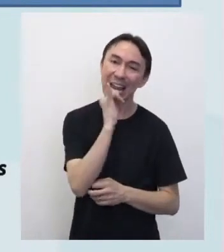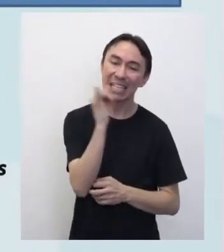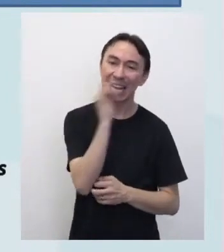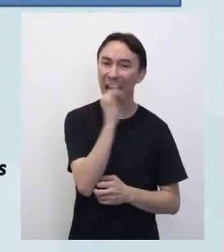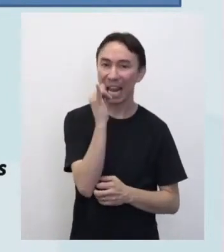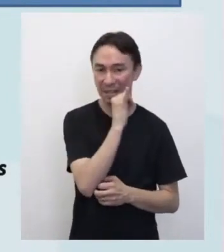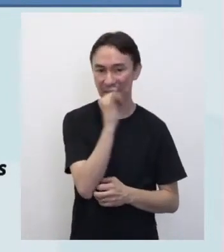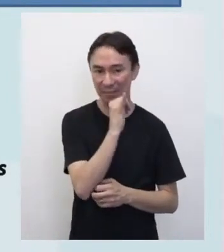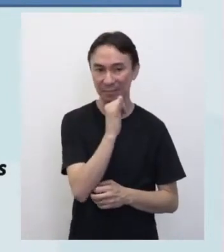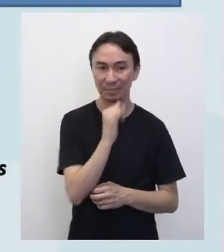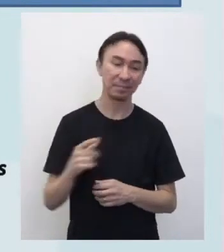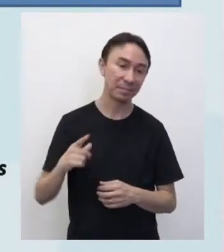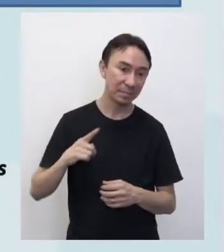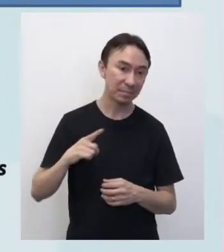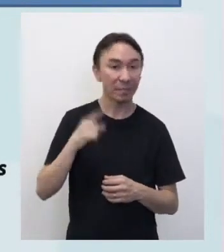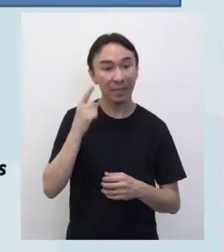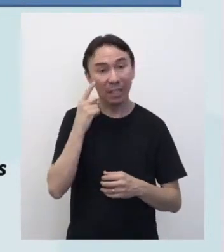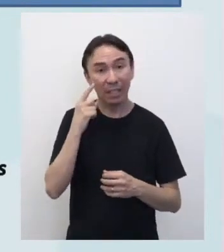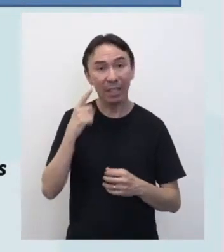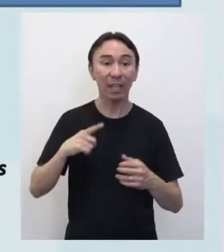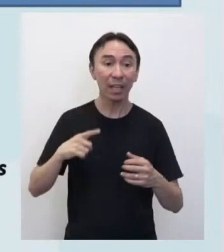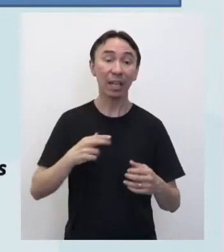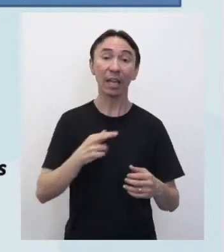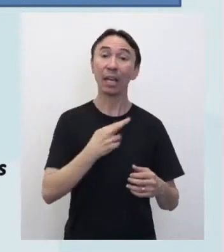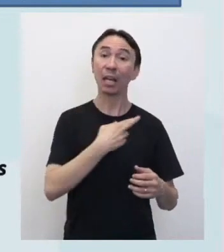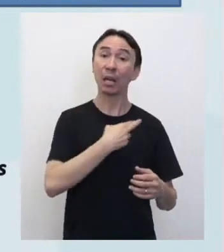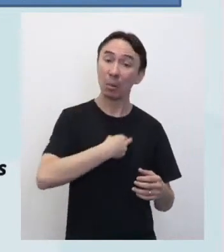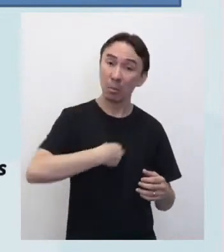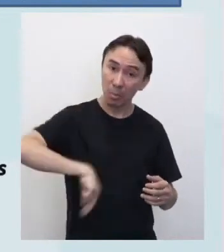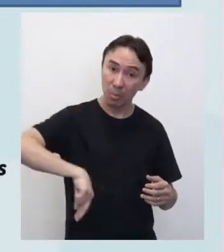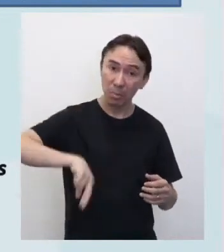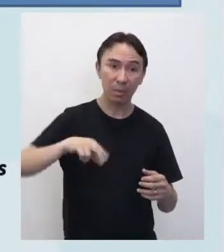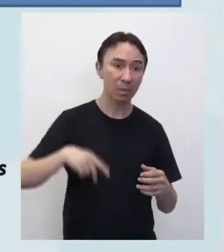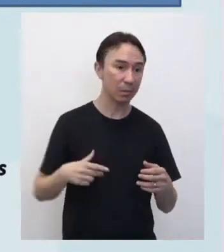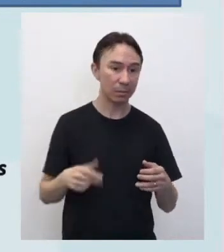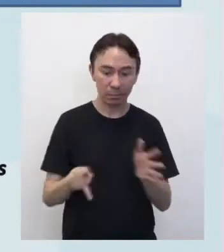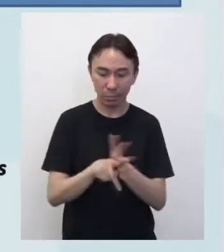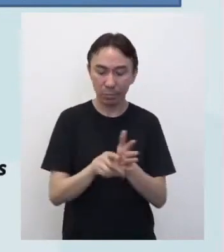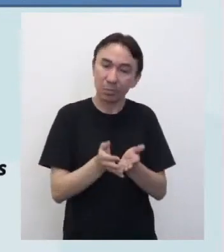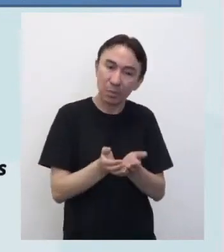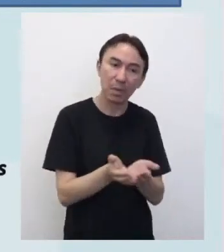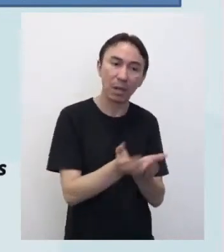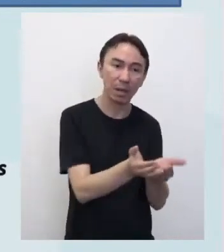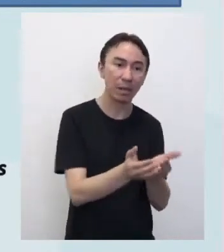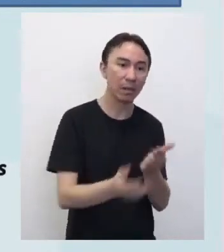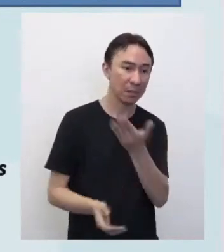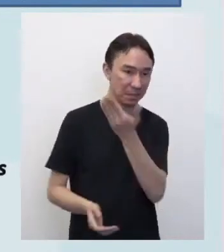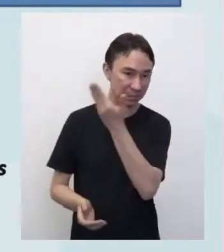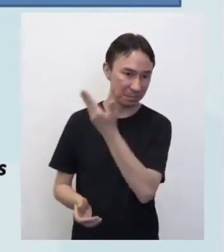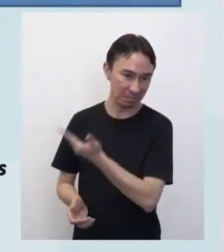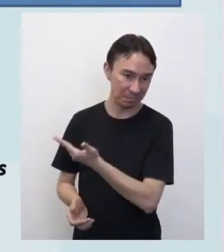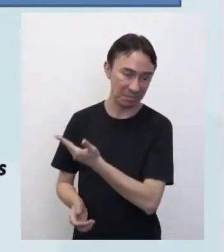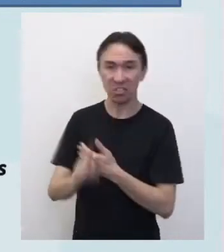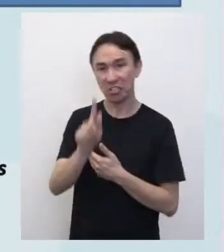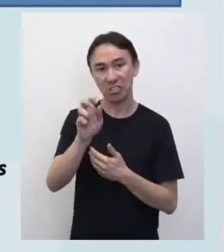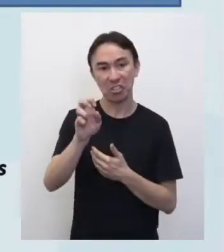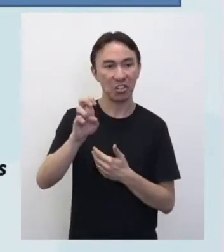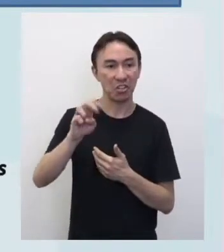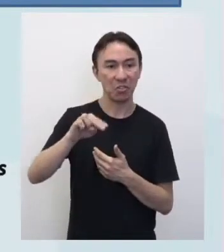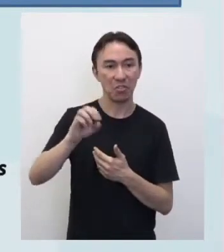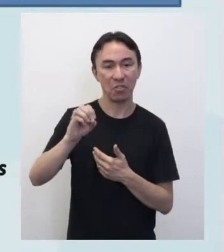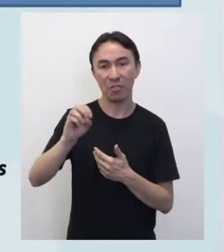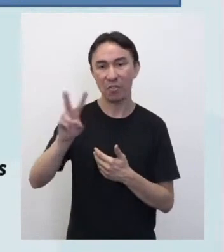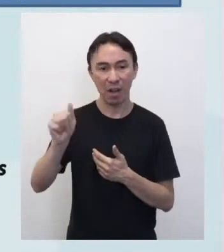Itália nós temos as chamadas repúblicas marítimas, como Gênova e Veneza, por exemplo, tá?